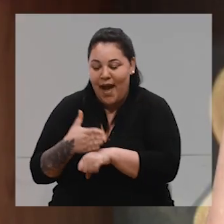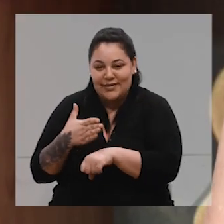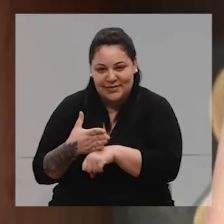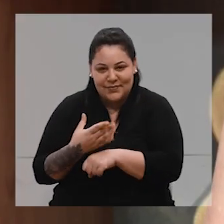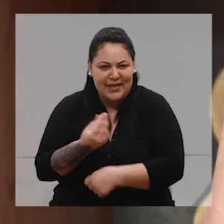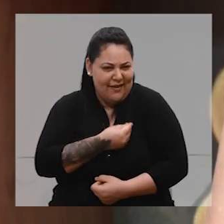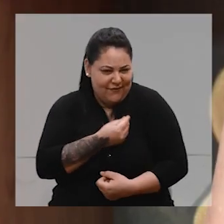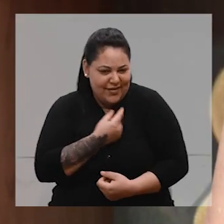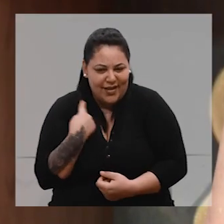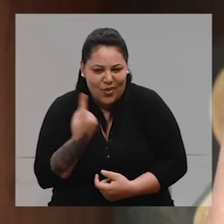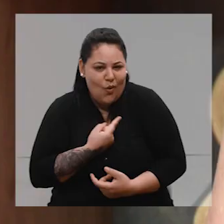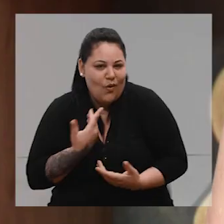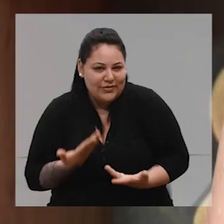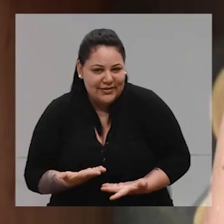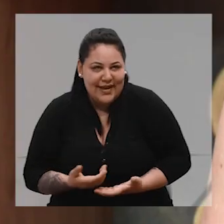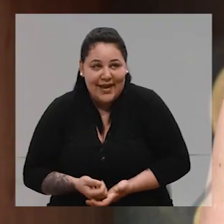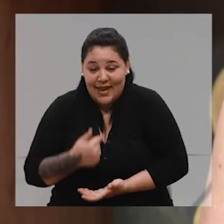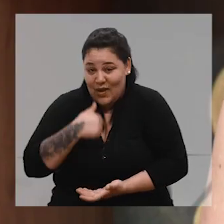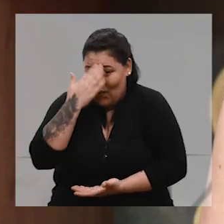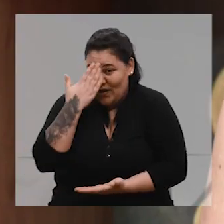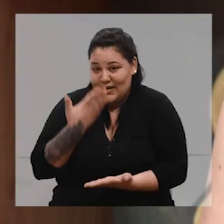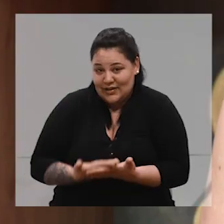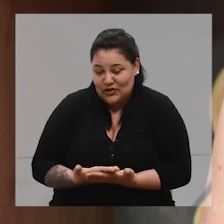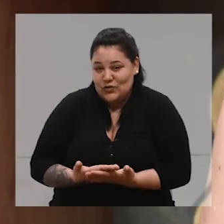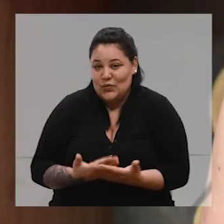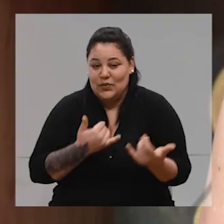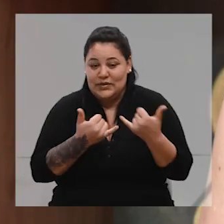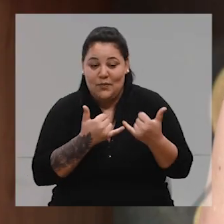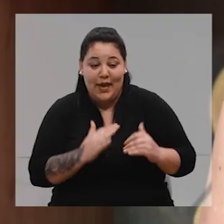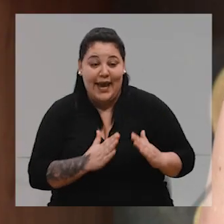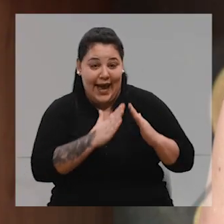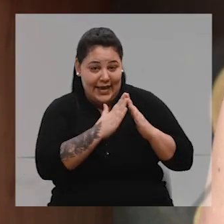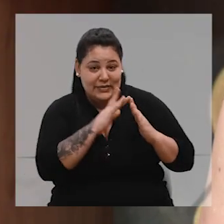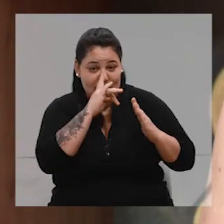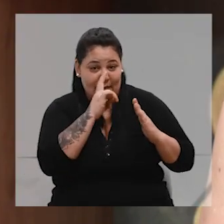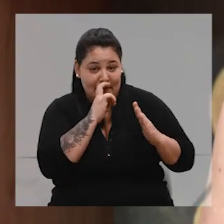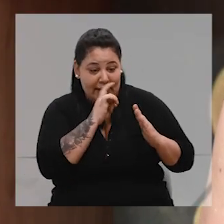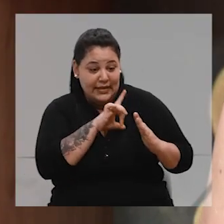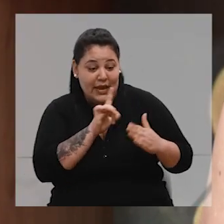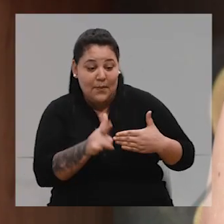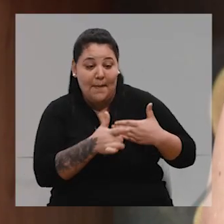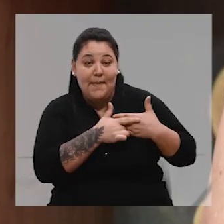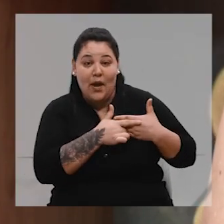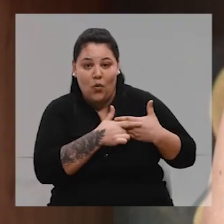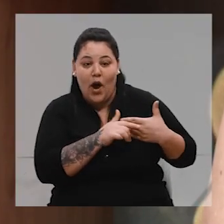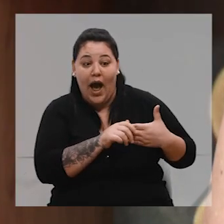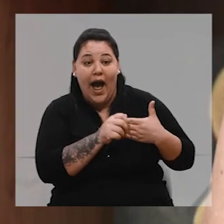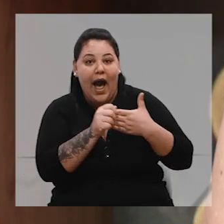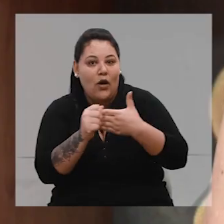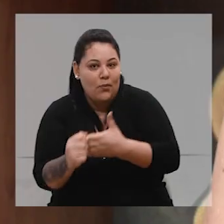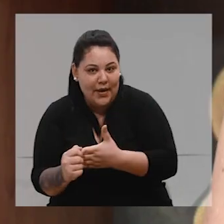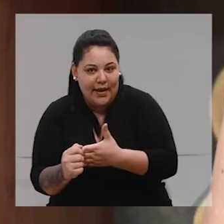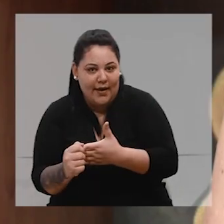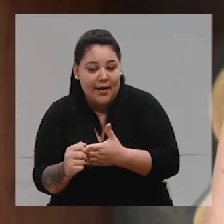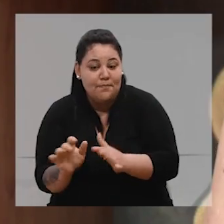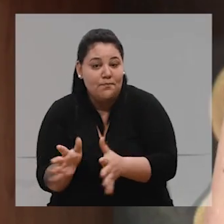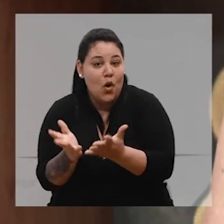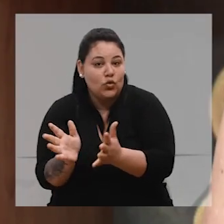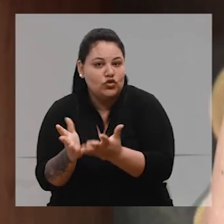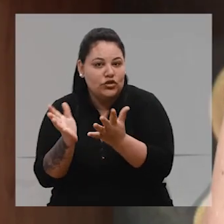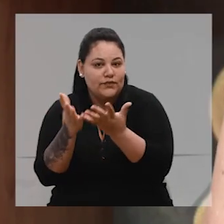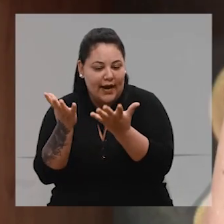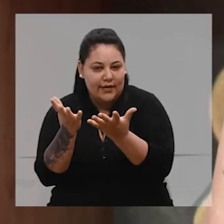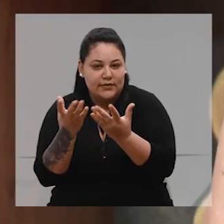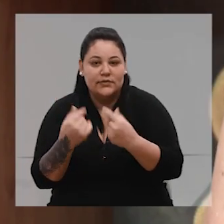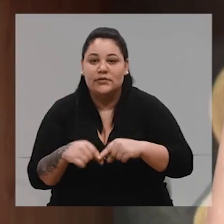interessante que é parte da nossa rotina. Eu acredito assim, em casa, que os pais têm o papel de